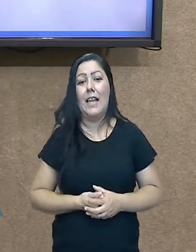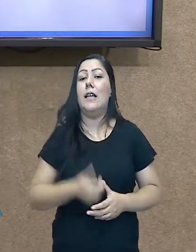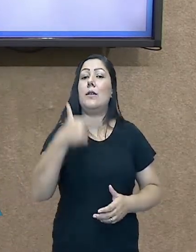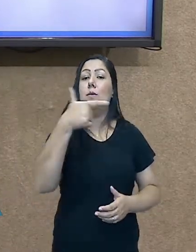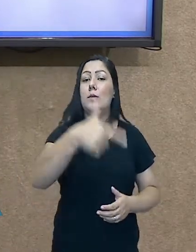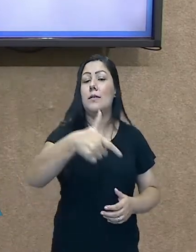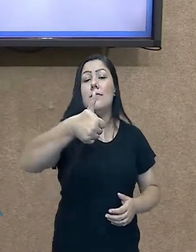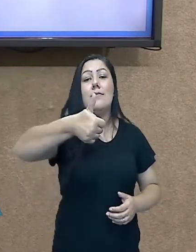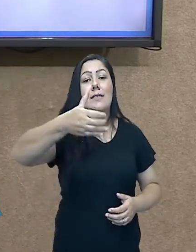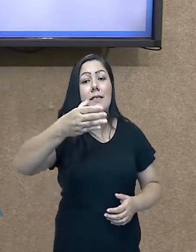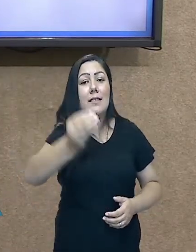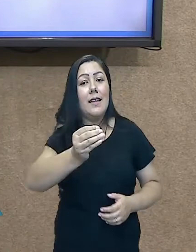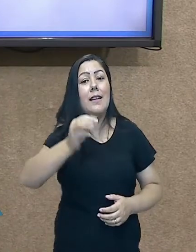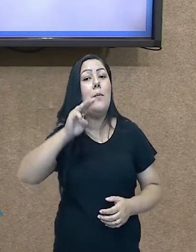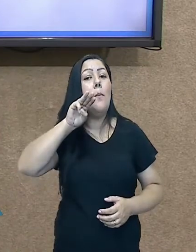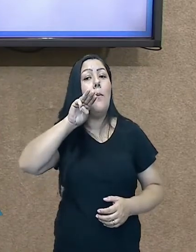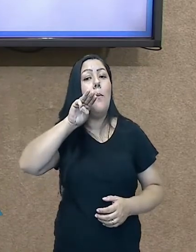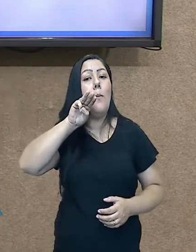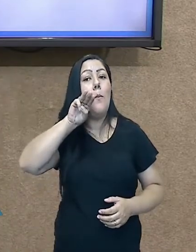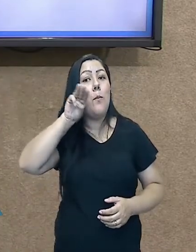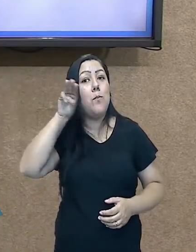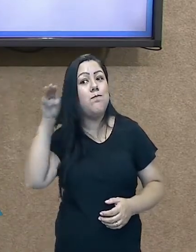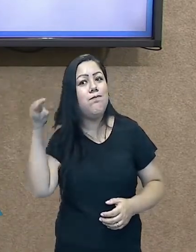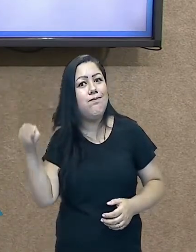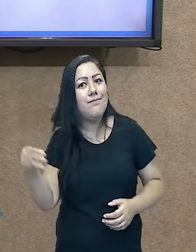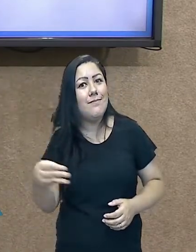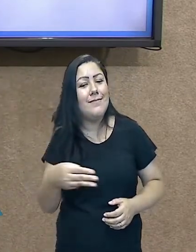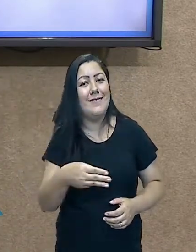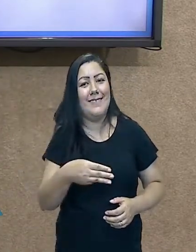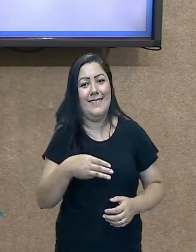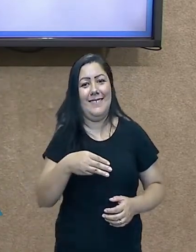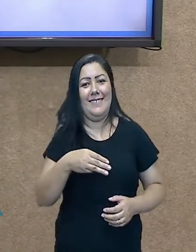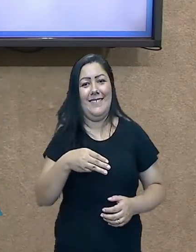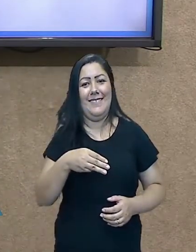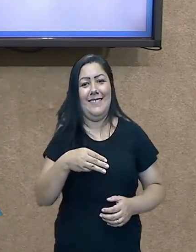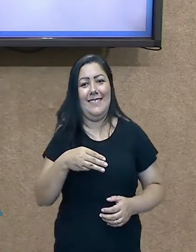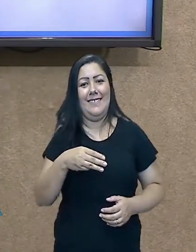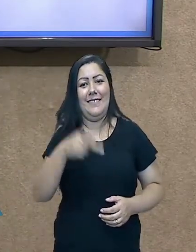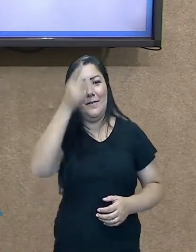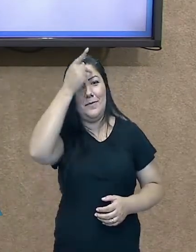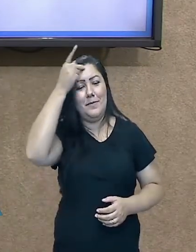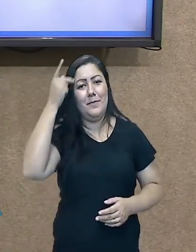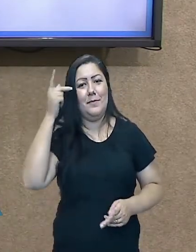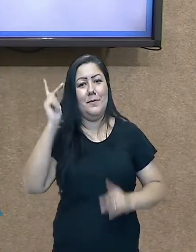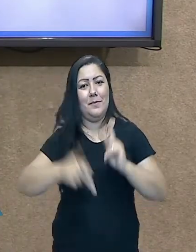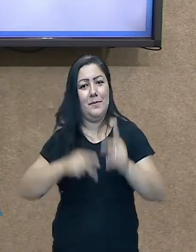de pessoas. Bilhões não, o mundo tem 7 bilhões aproximadamente.